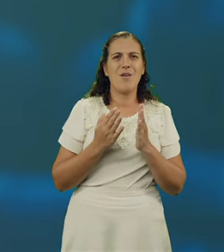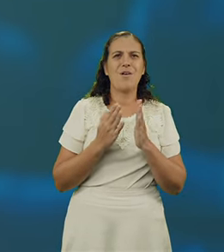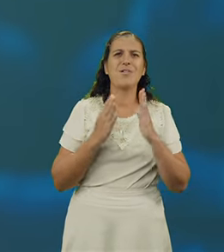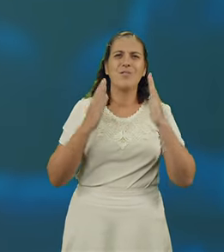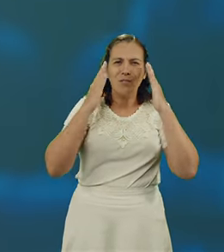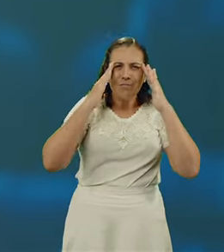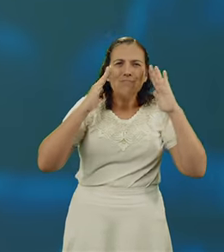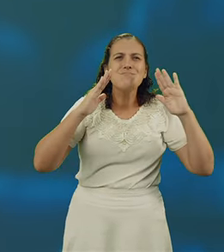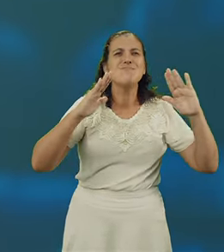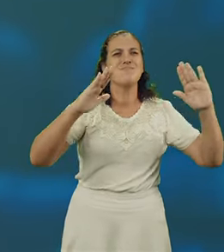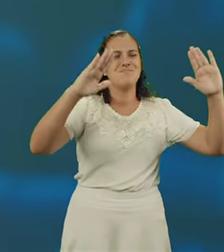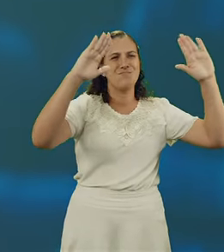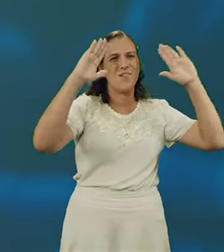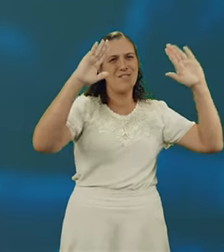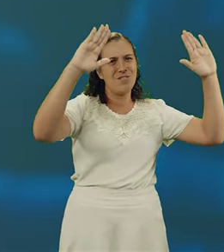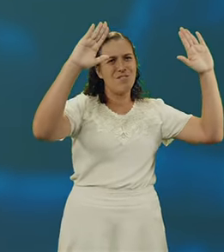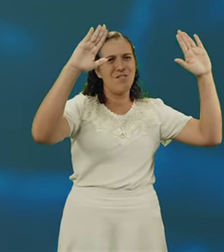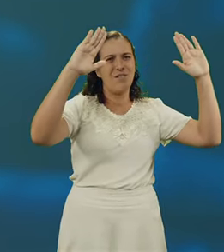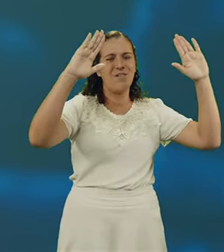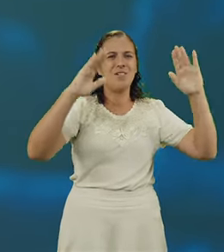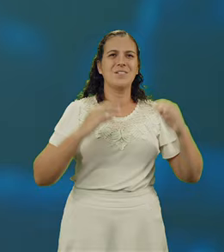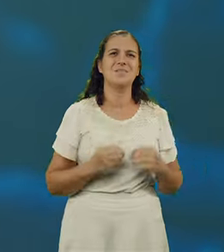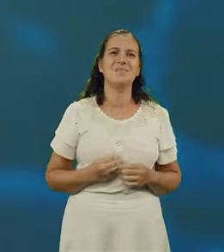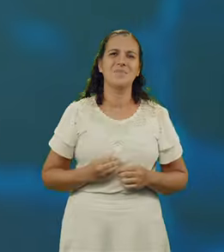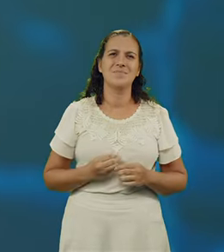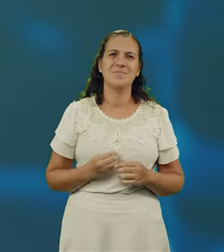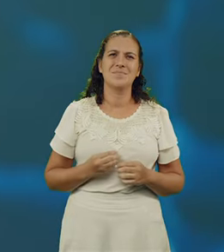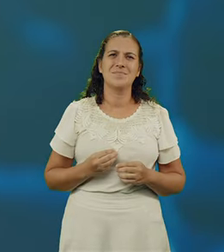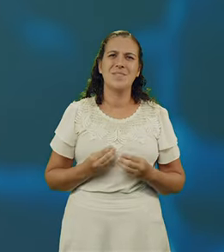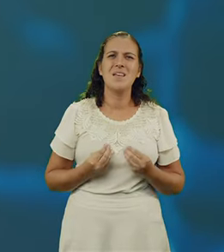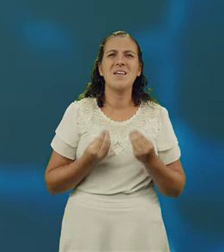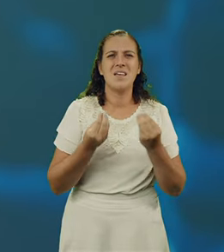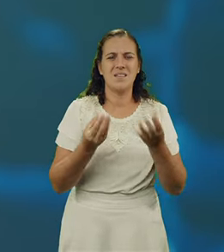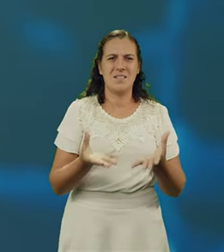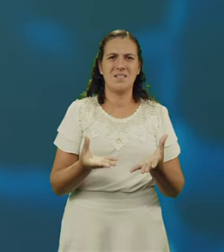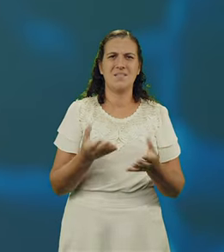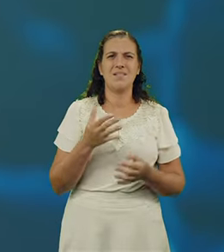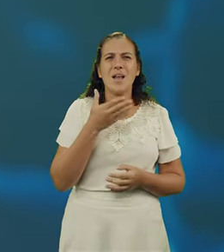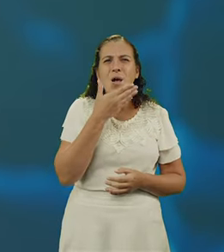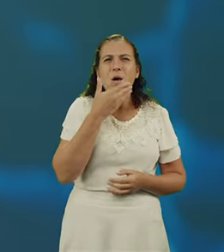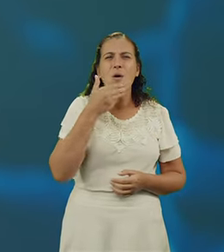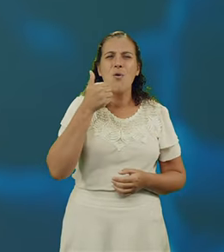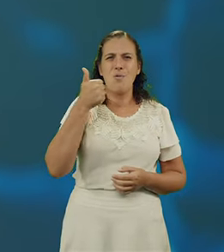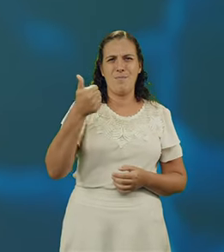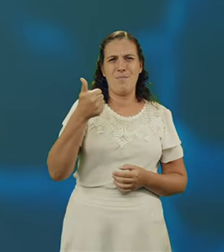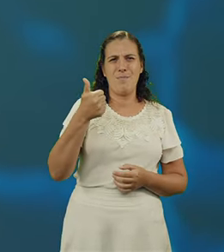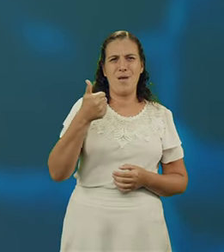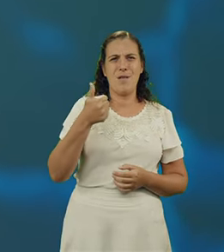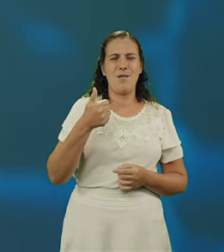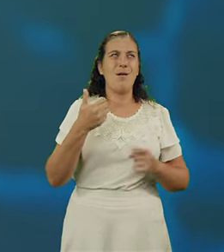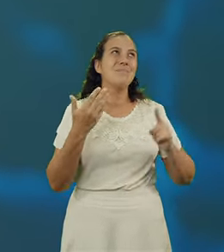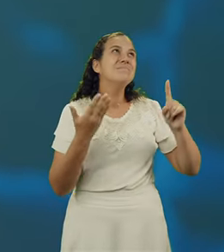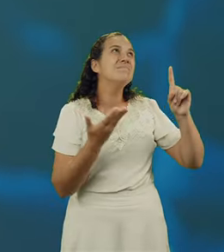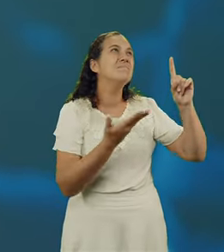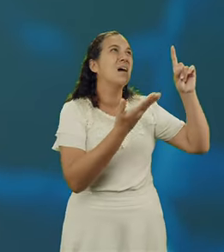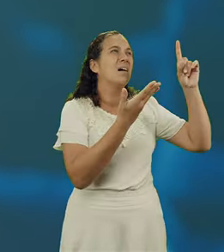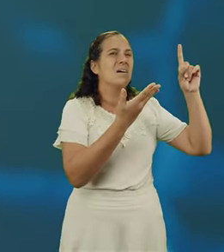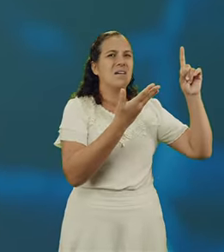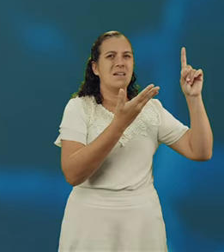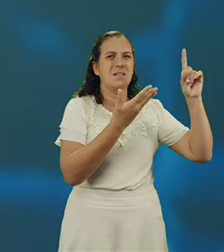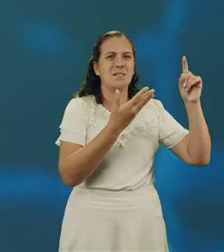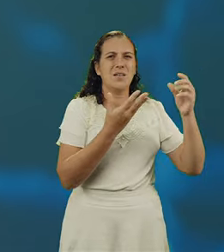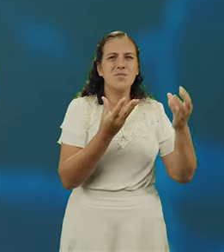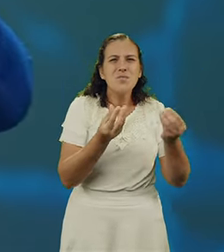Adoração é quando nós entregamos o melhor para Deus. Então pega aí o seu melhor agora, a sua oferta. Pegue o seu